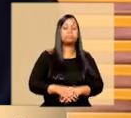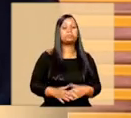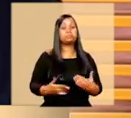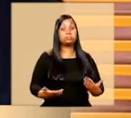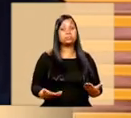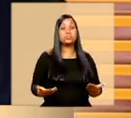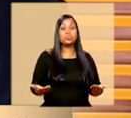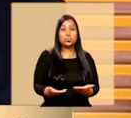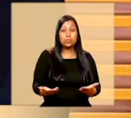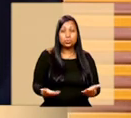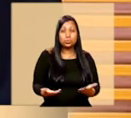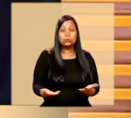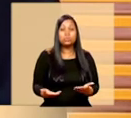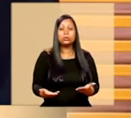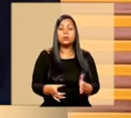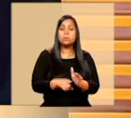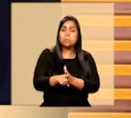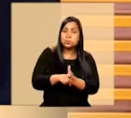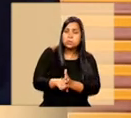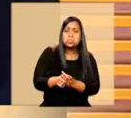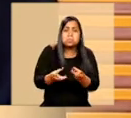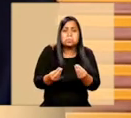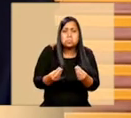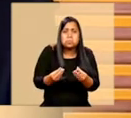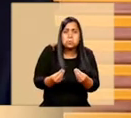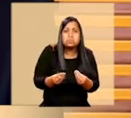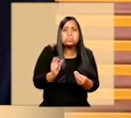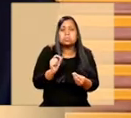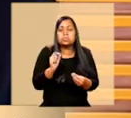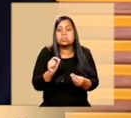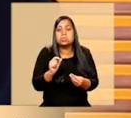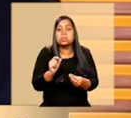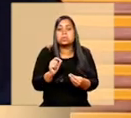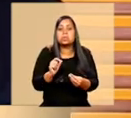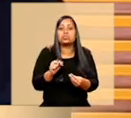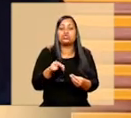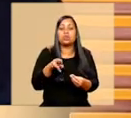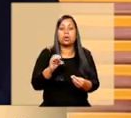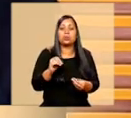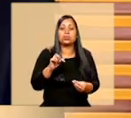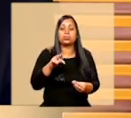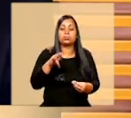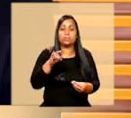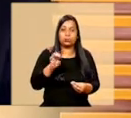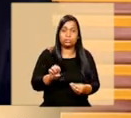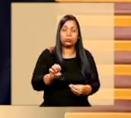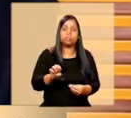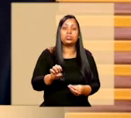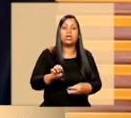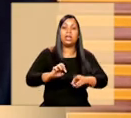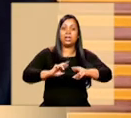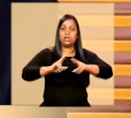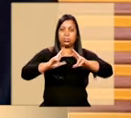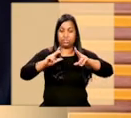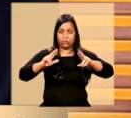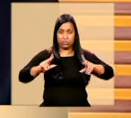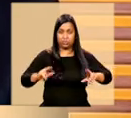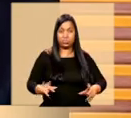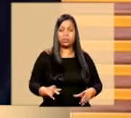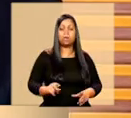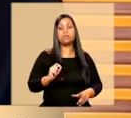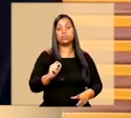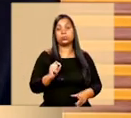coisa. E hoje está em muita pesquisa bem adiantada também o xenotransplante, que é espécies